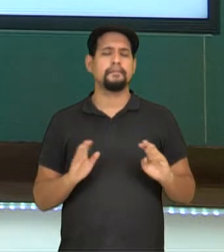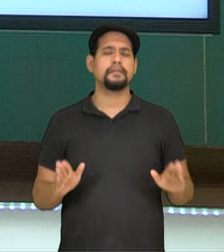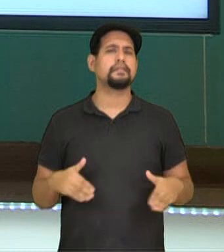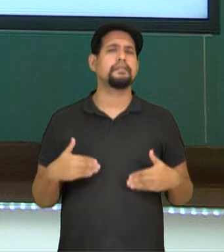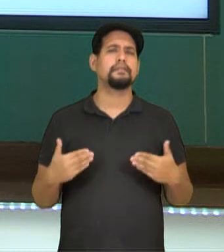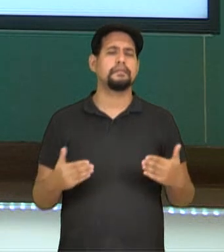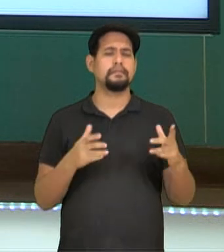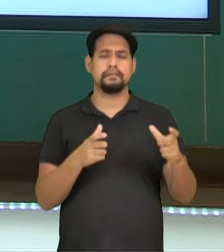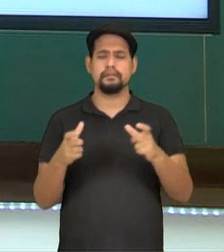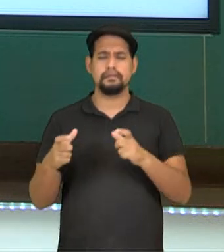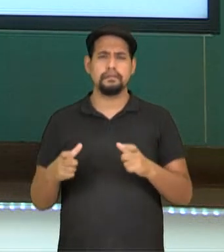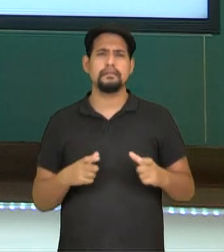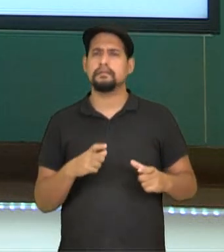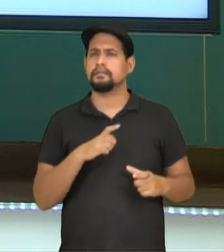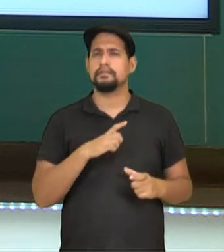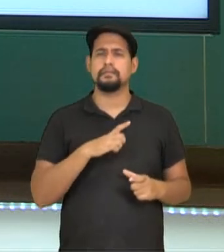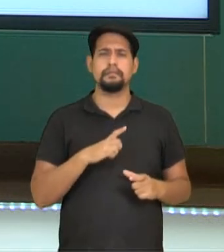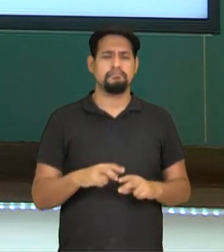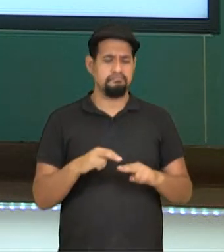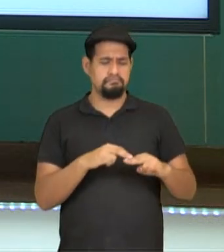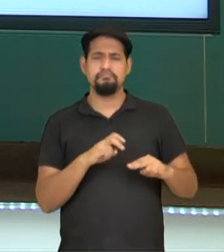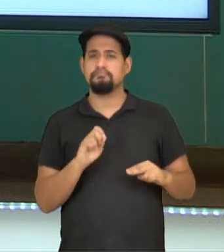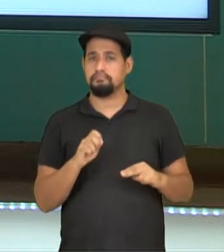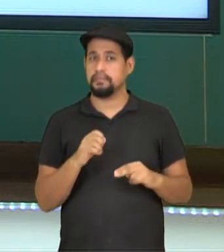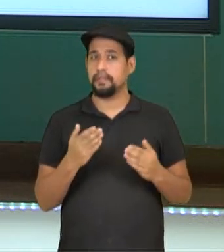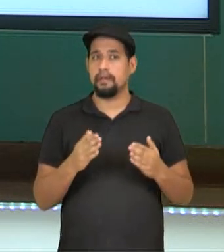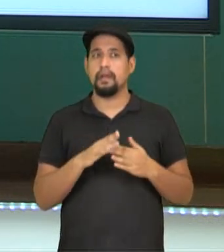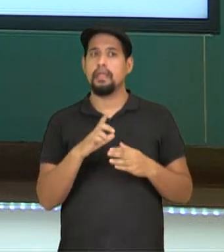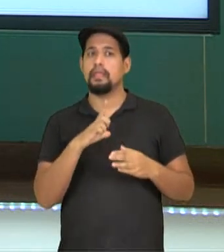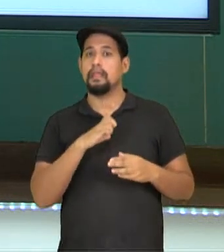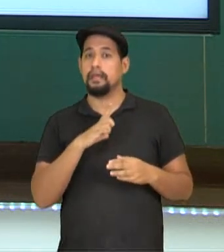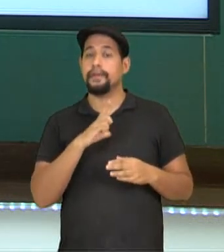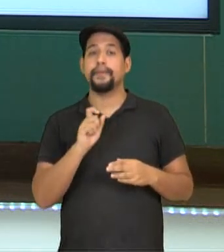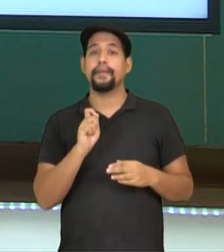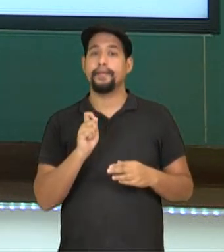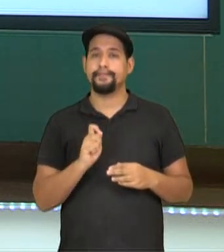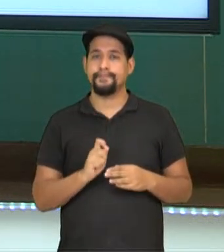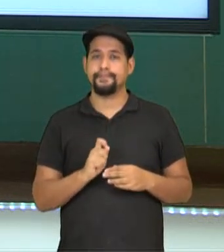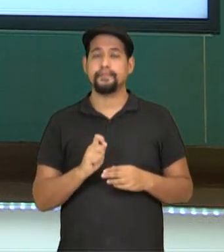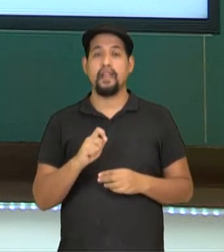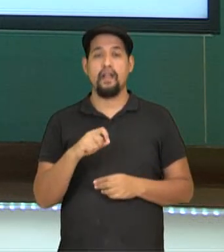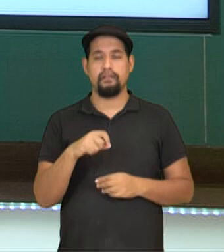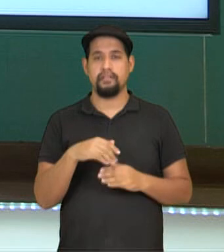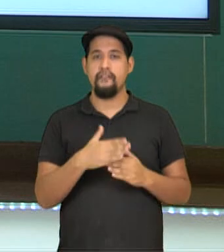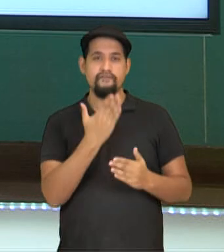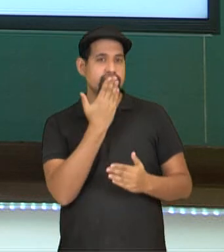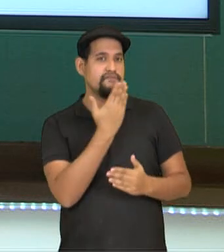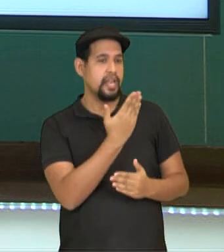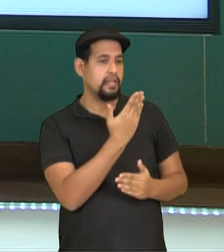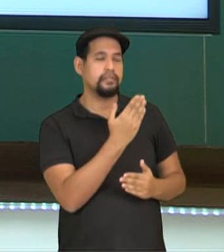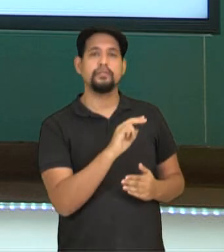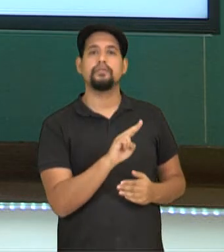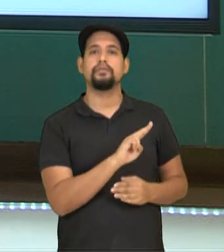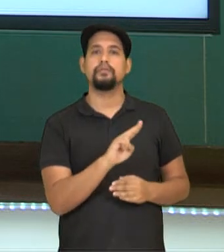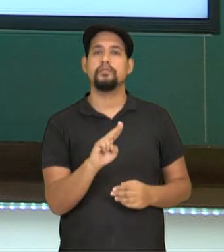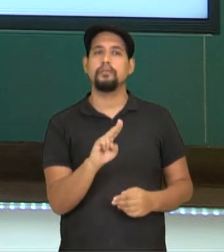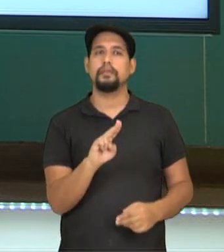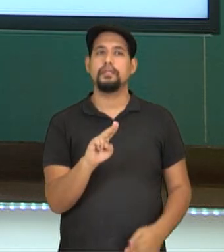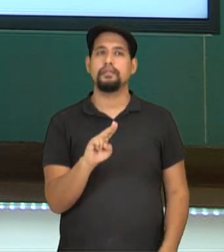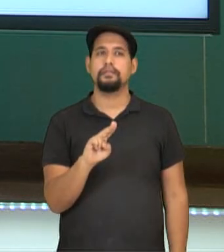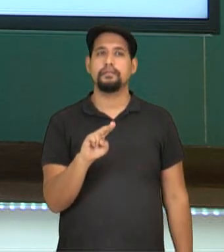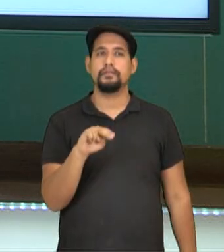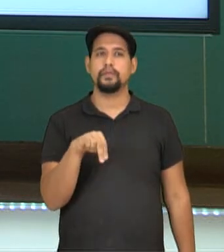as partes do skate? Então a gente tem a frente do skate, chamado de